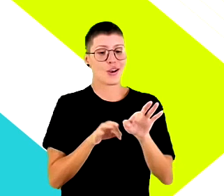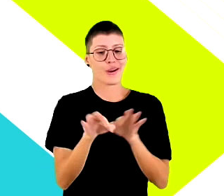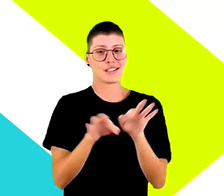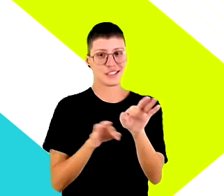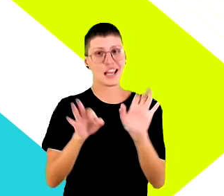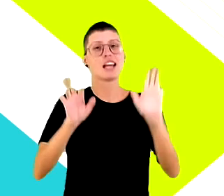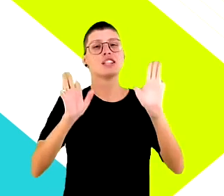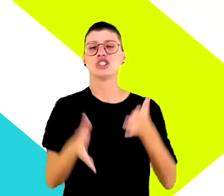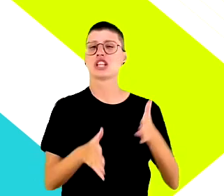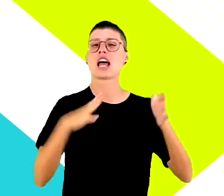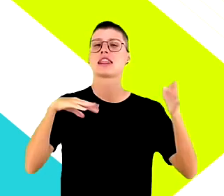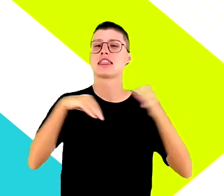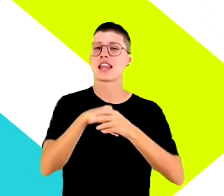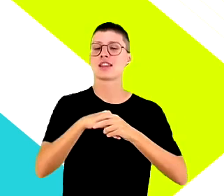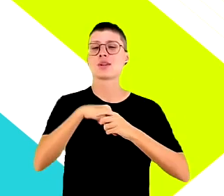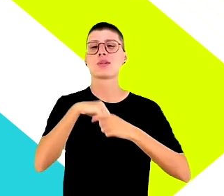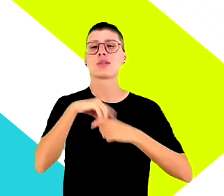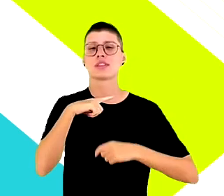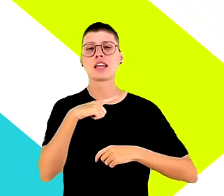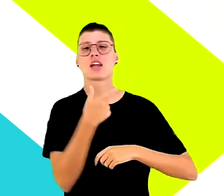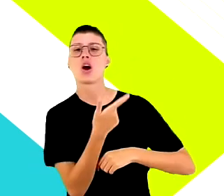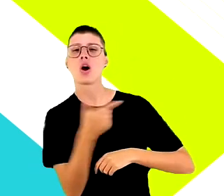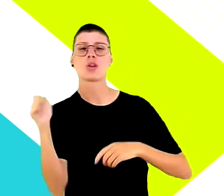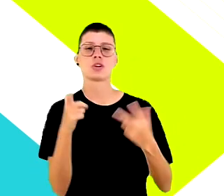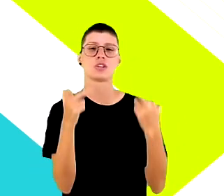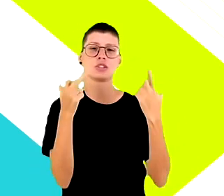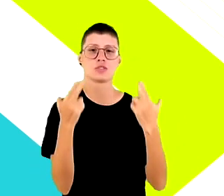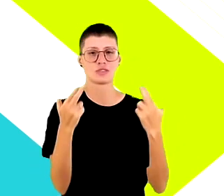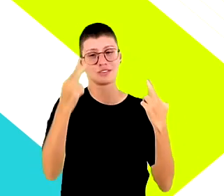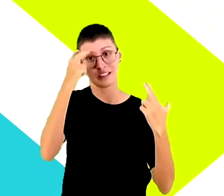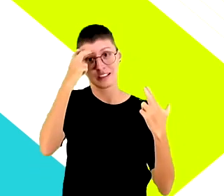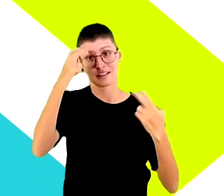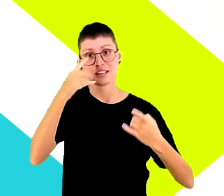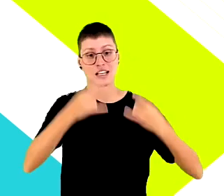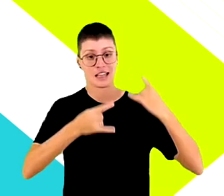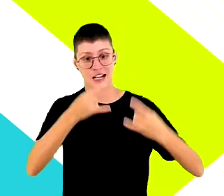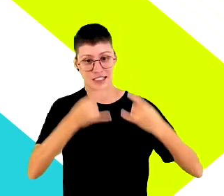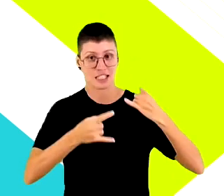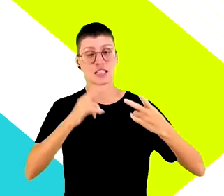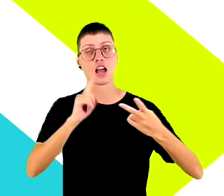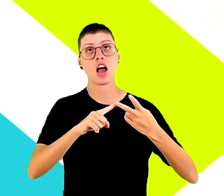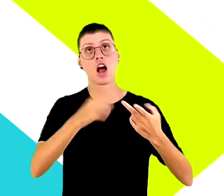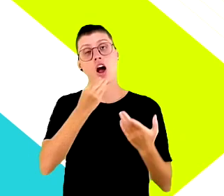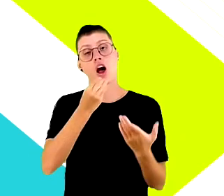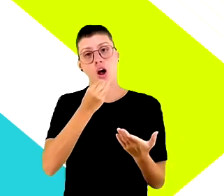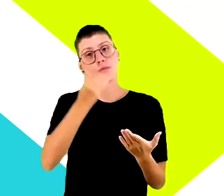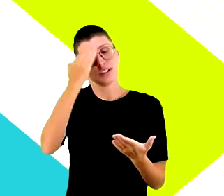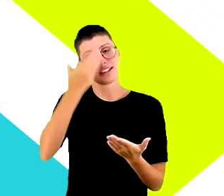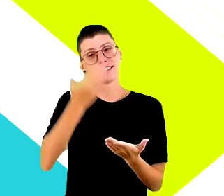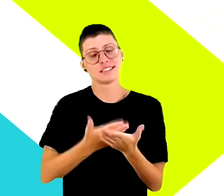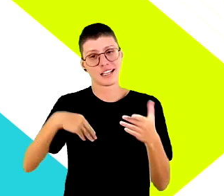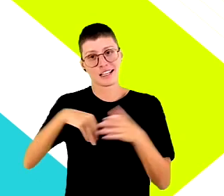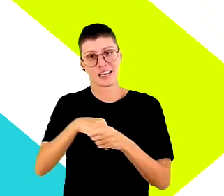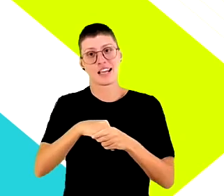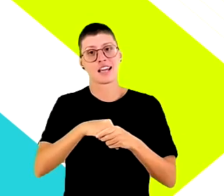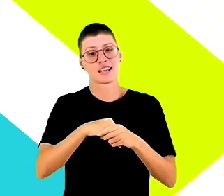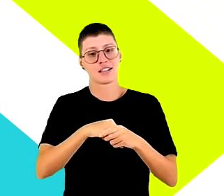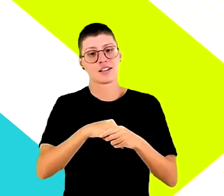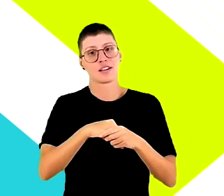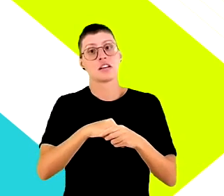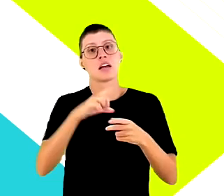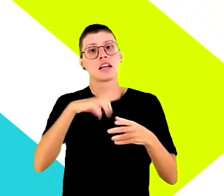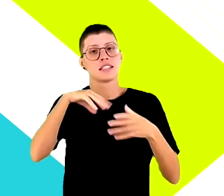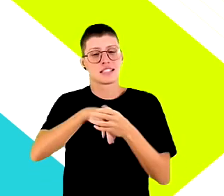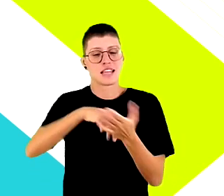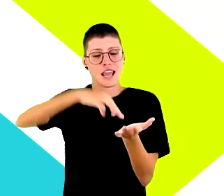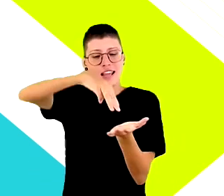trabalhando, inclusive, com inteligência artificial. Obviamente, a gente colocou dentro da nossa... A gente tem um tripé